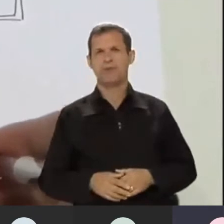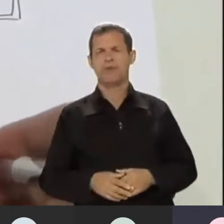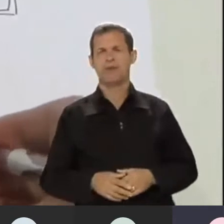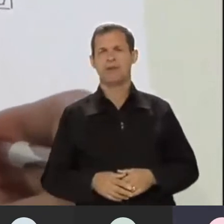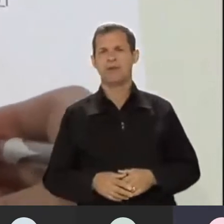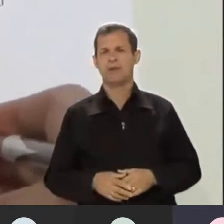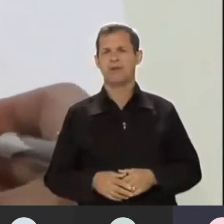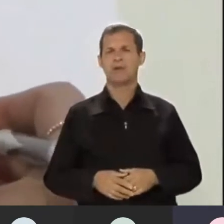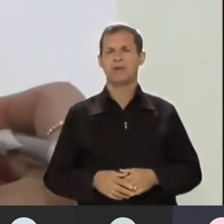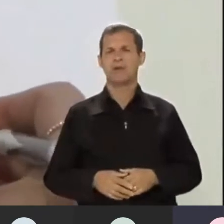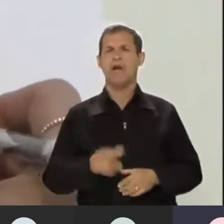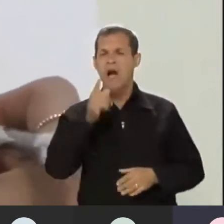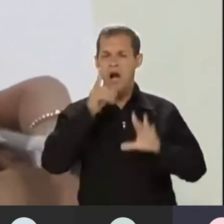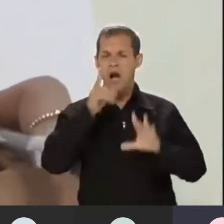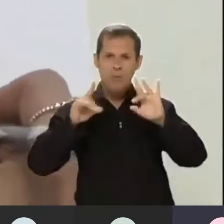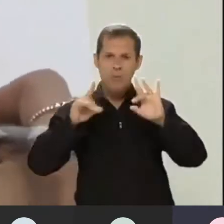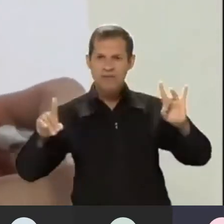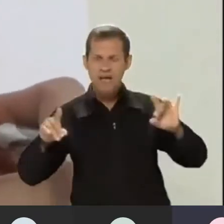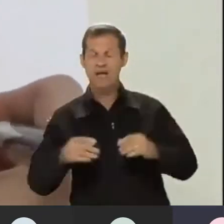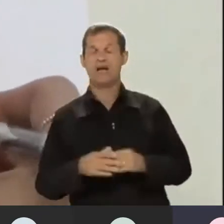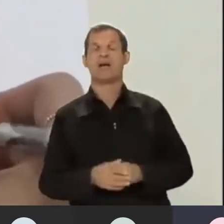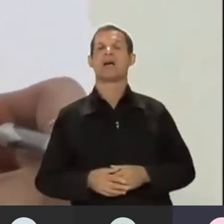a umidificação